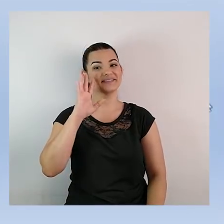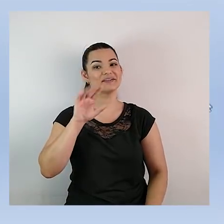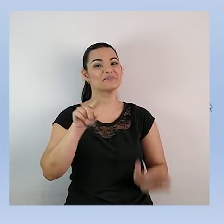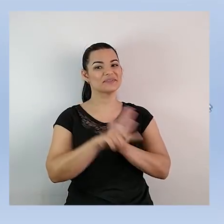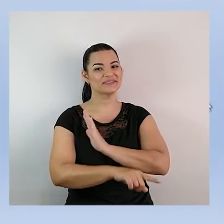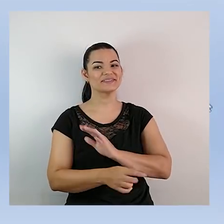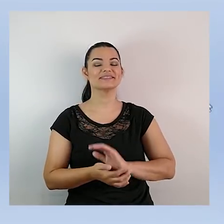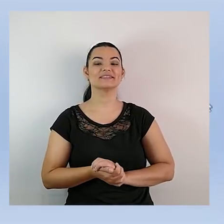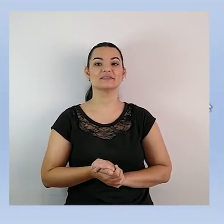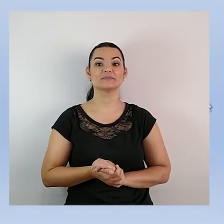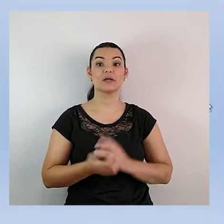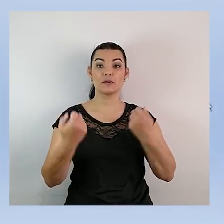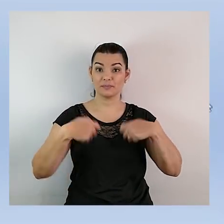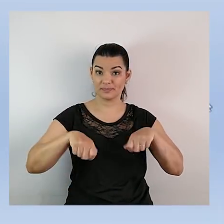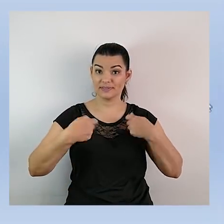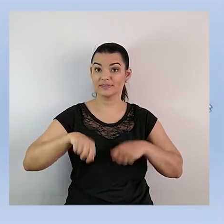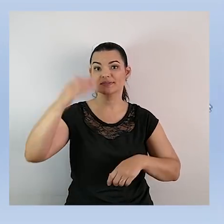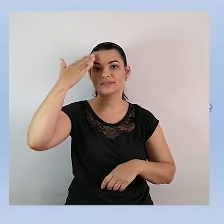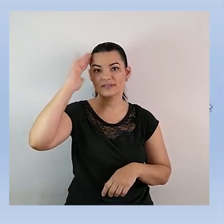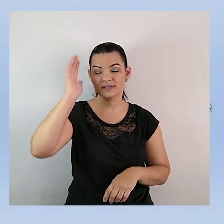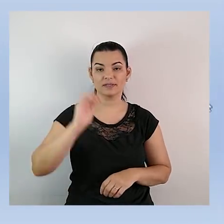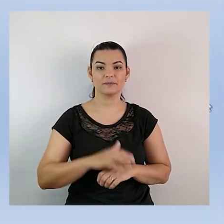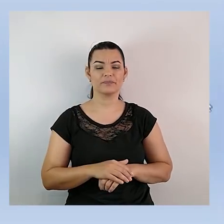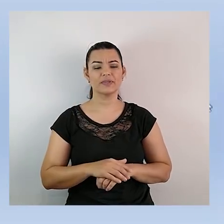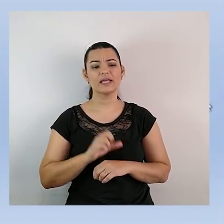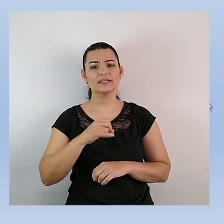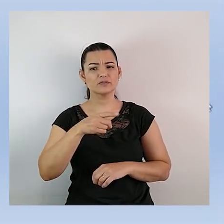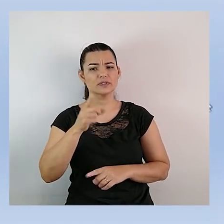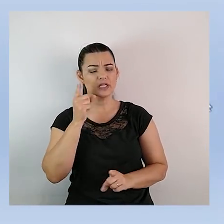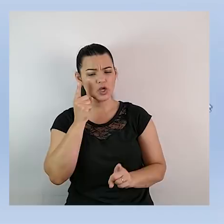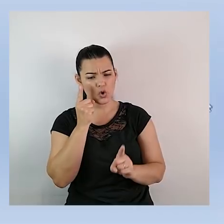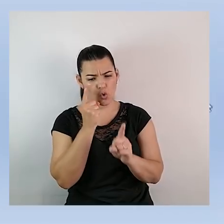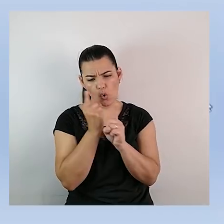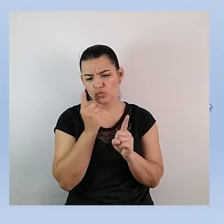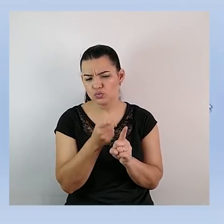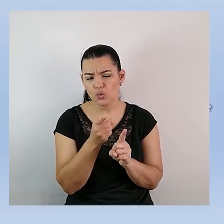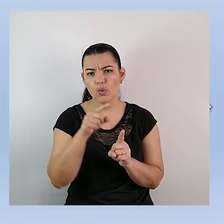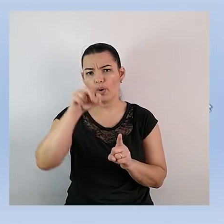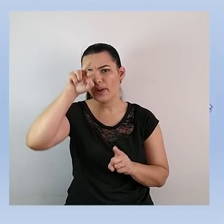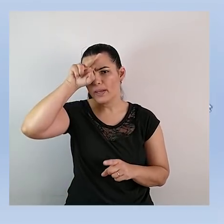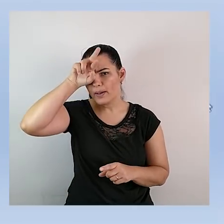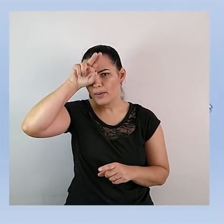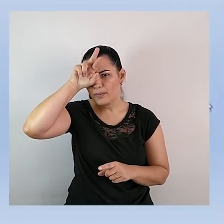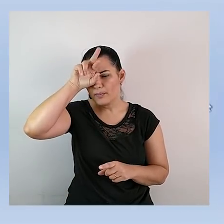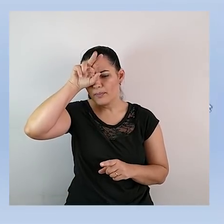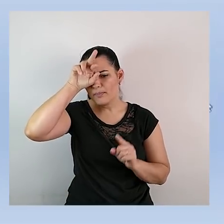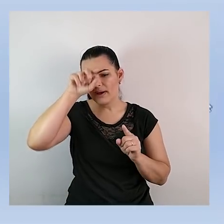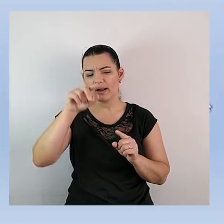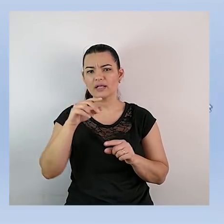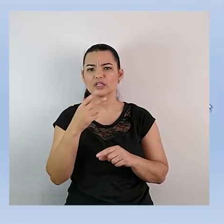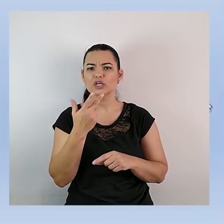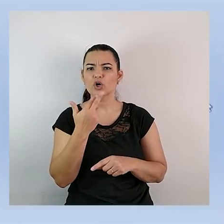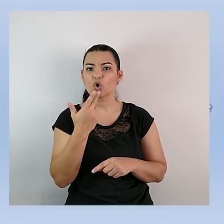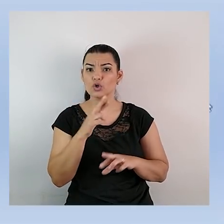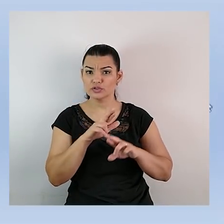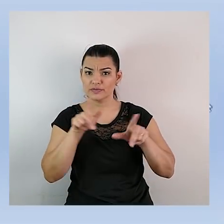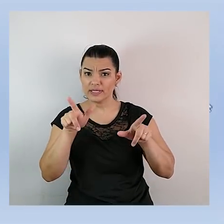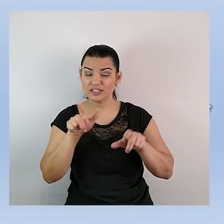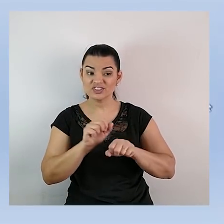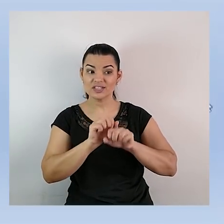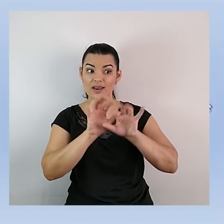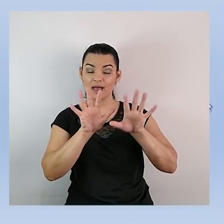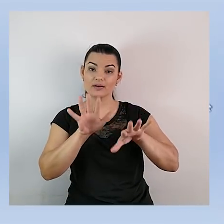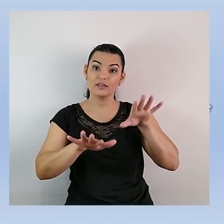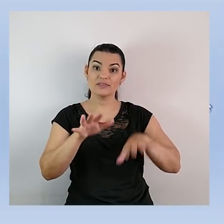Olha só, que legal. Então vamos entender um pouquinho. Quando a gente encontra alguma baratinha que tem uma coloração diferente, geralmente mais